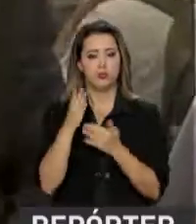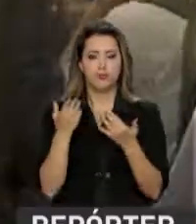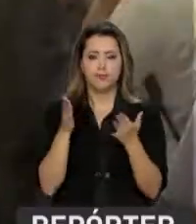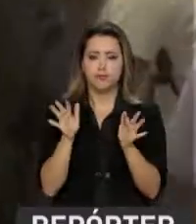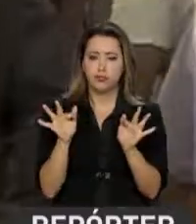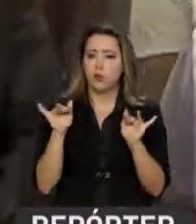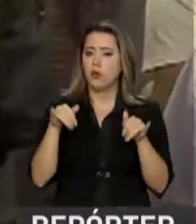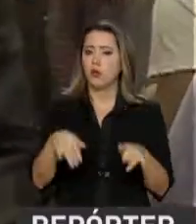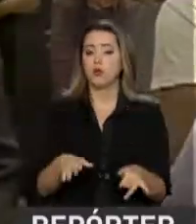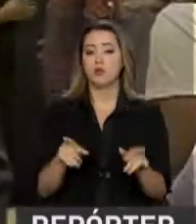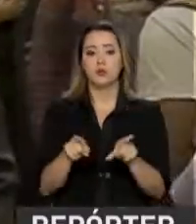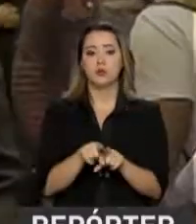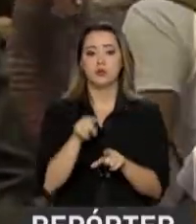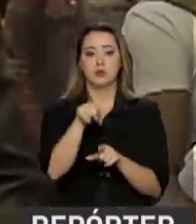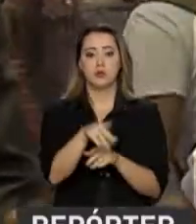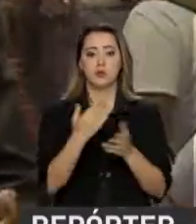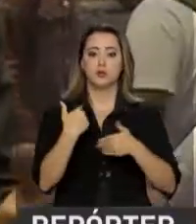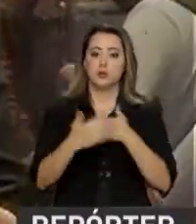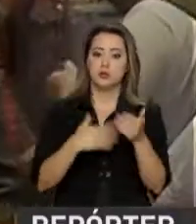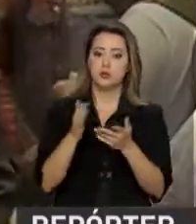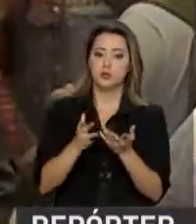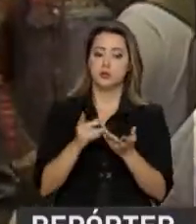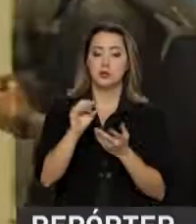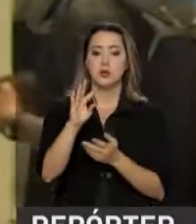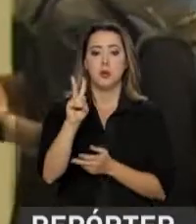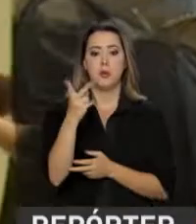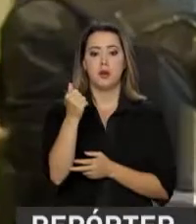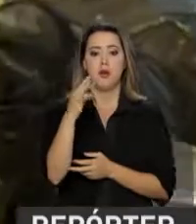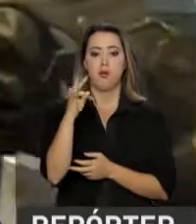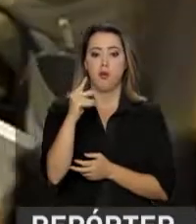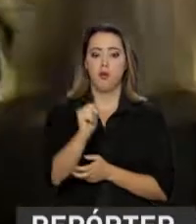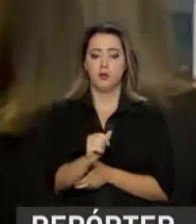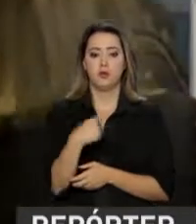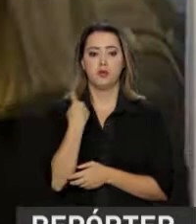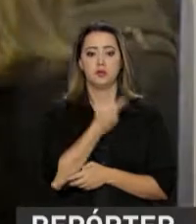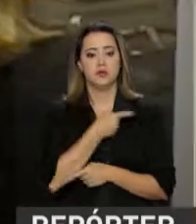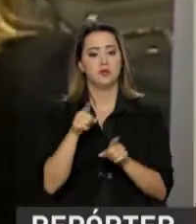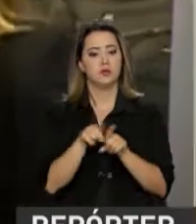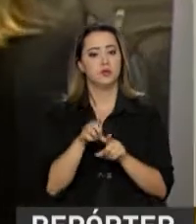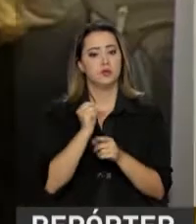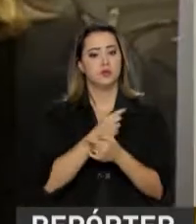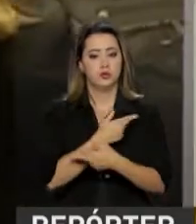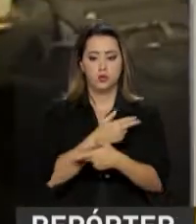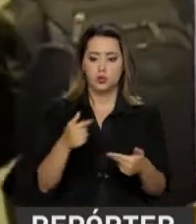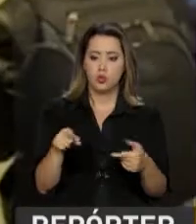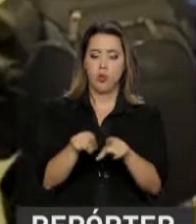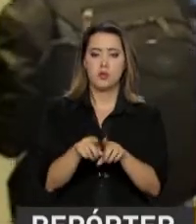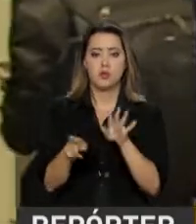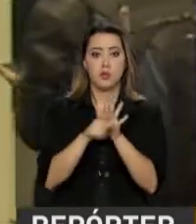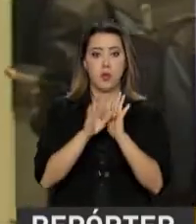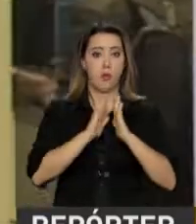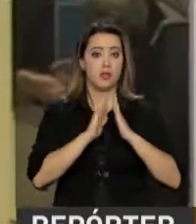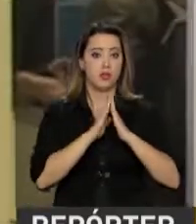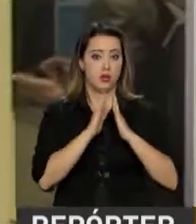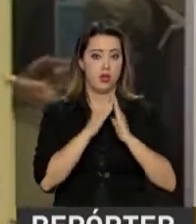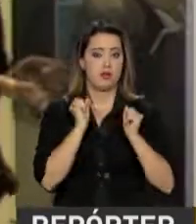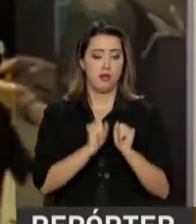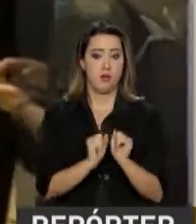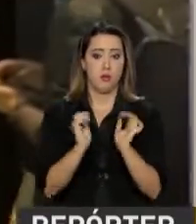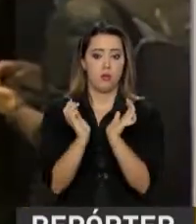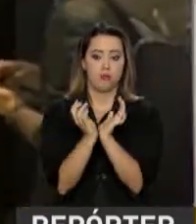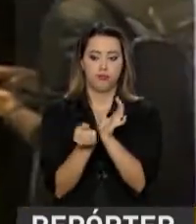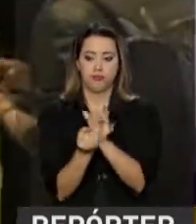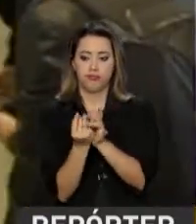um equipamento para horta orgânica dentro de casa nós enviamos eletrodomésticos que cria um órgão dentro de casas e apartamentos